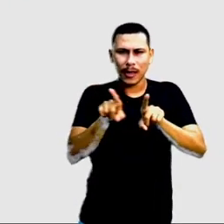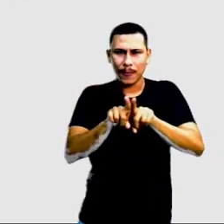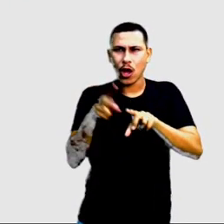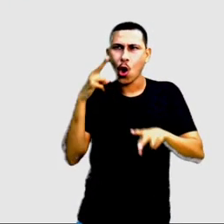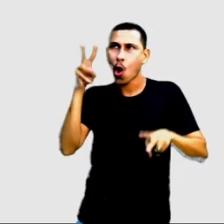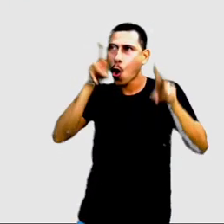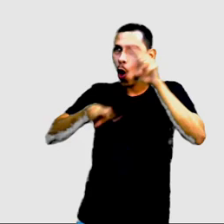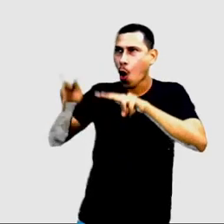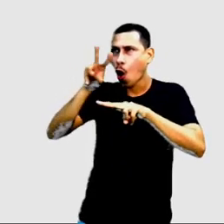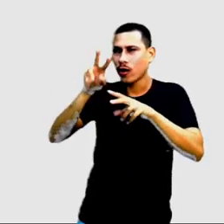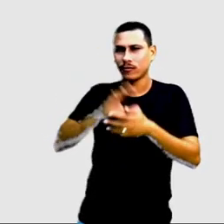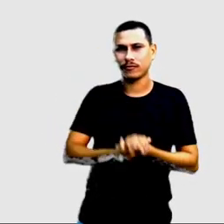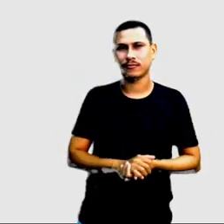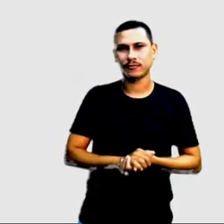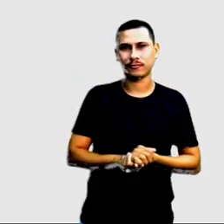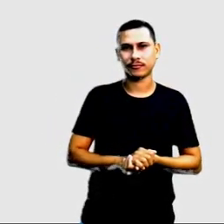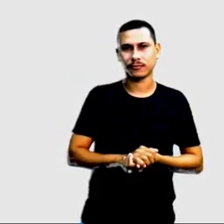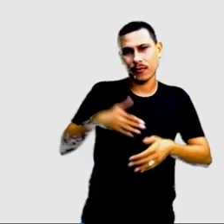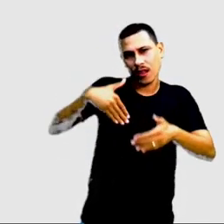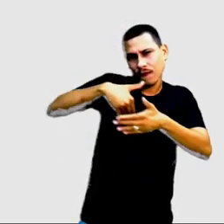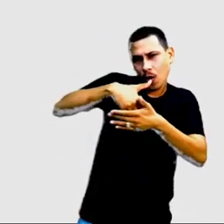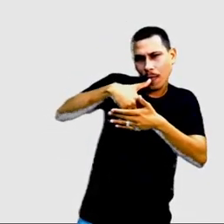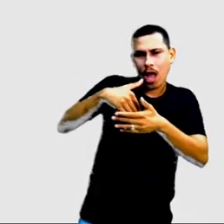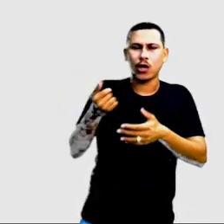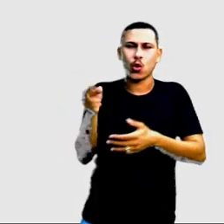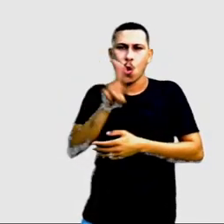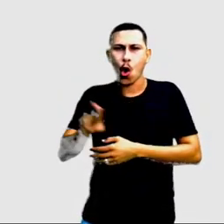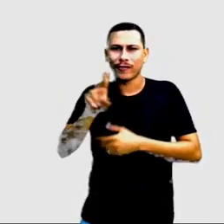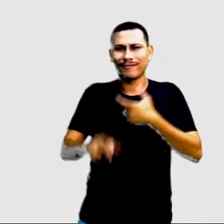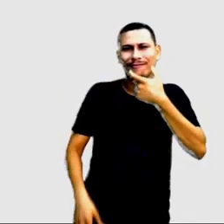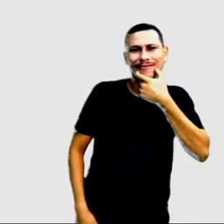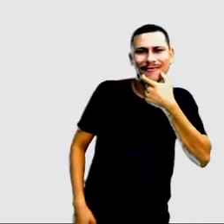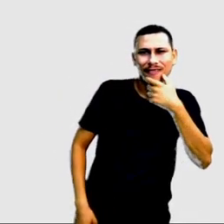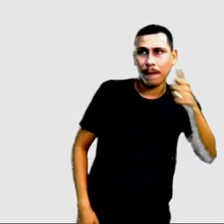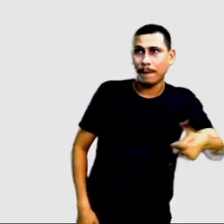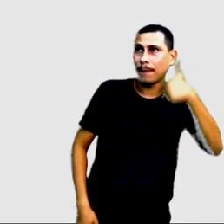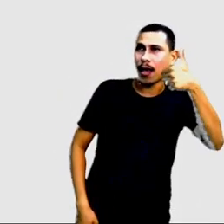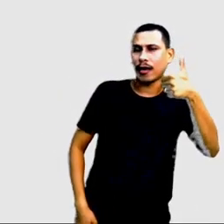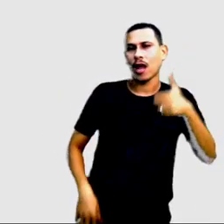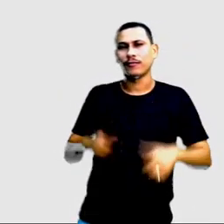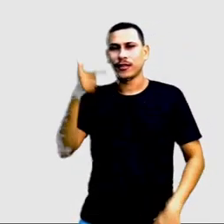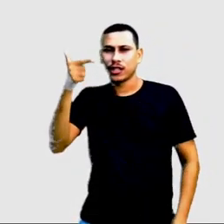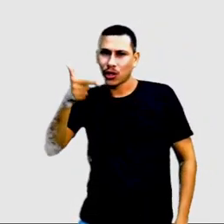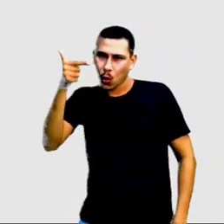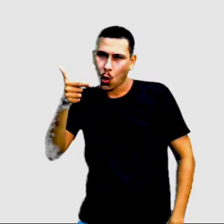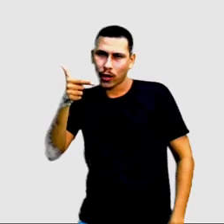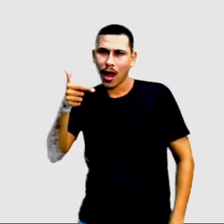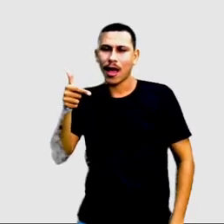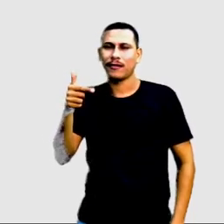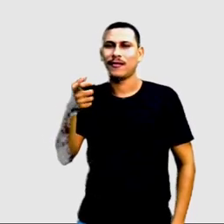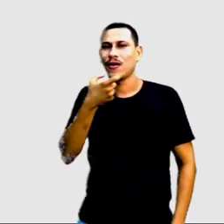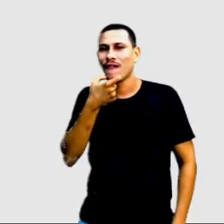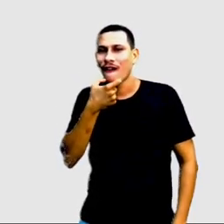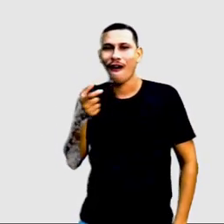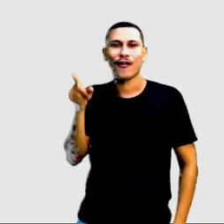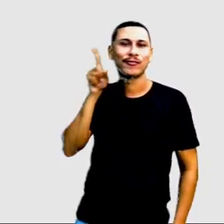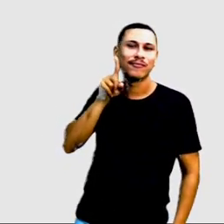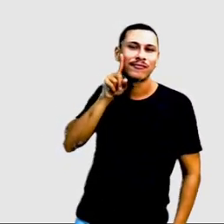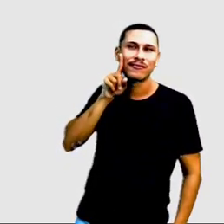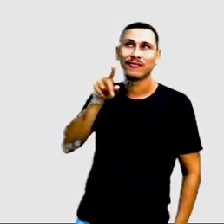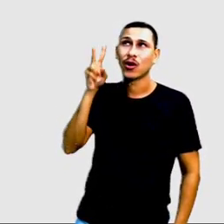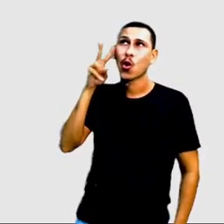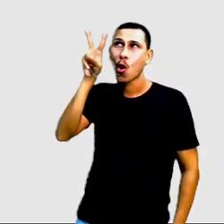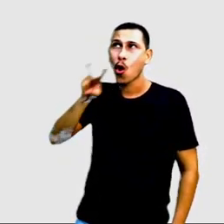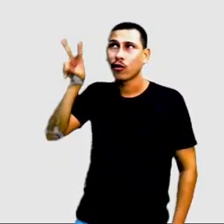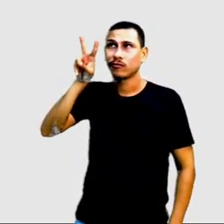futebol e o soccer. Os britânicos utilizam mais o futebol e os americanos usam o